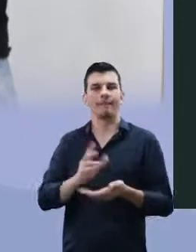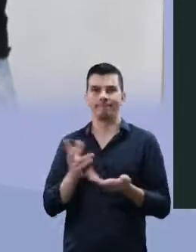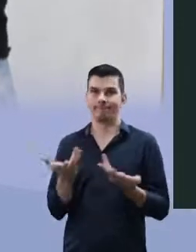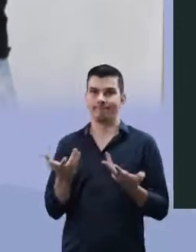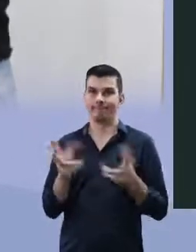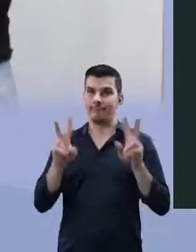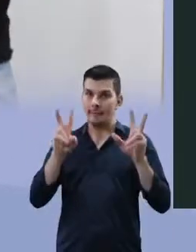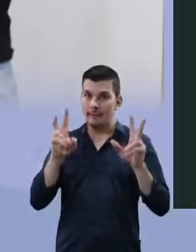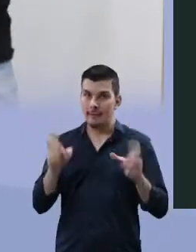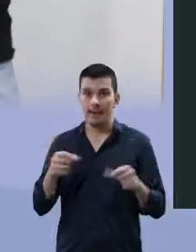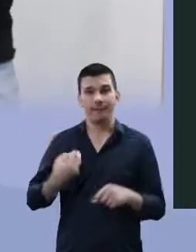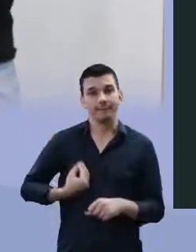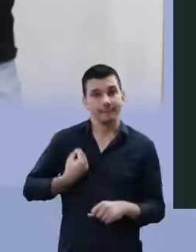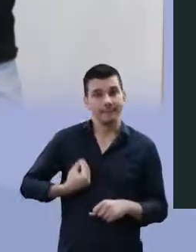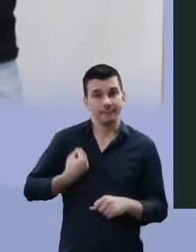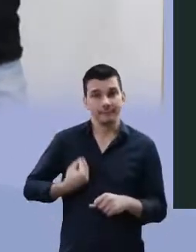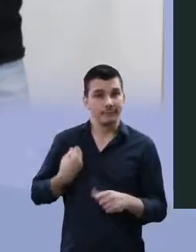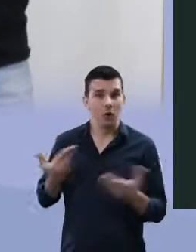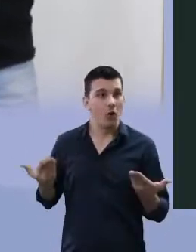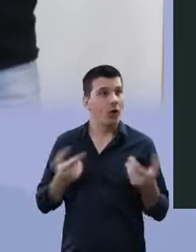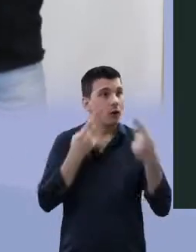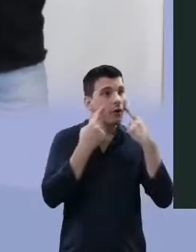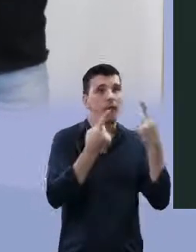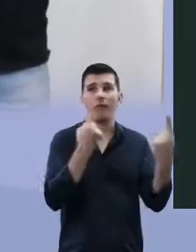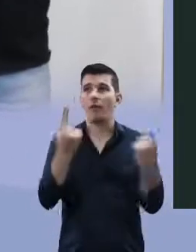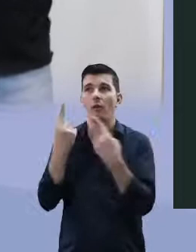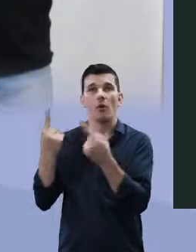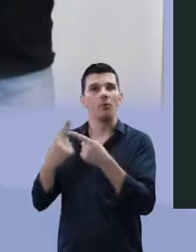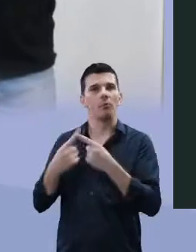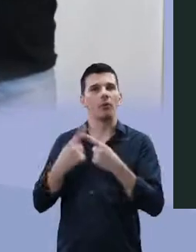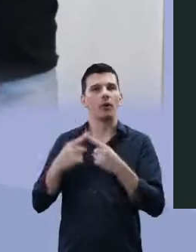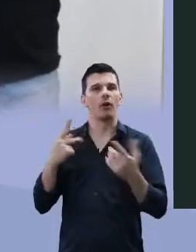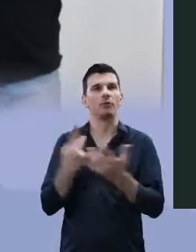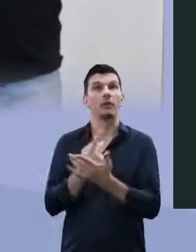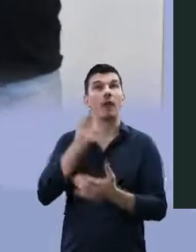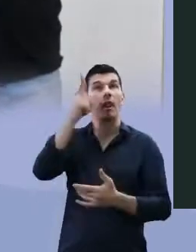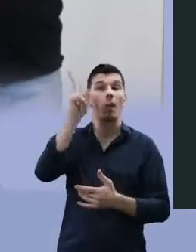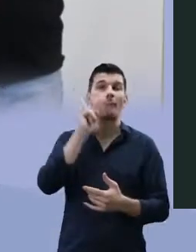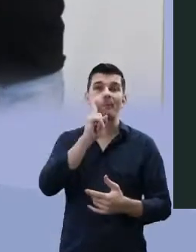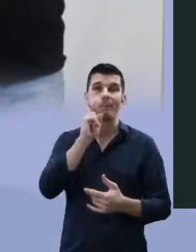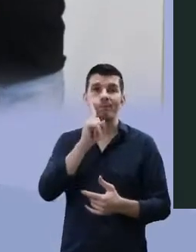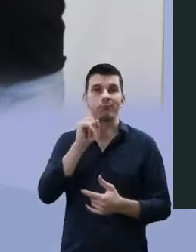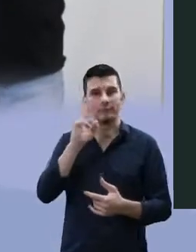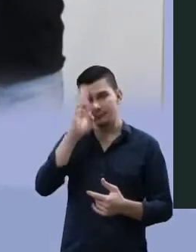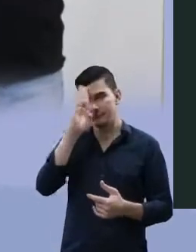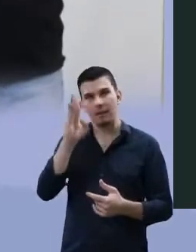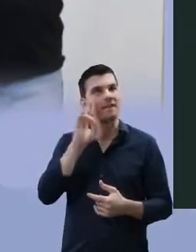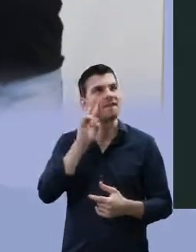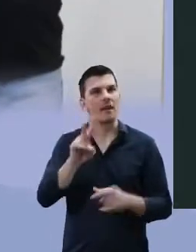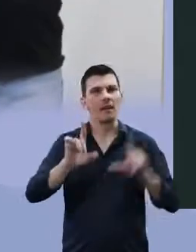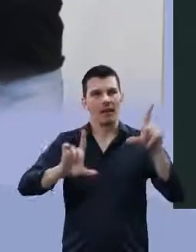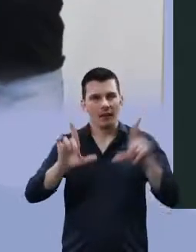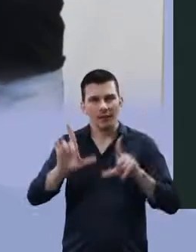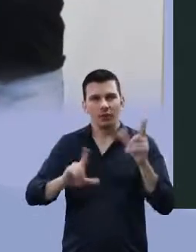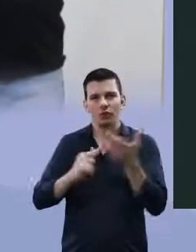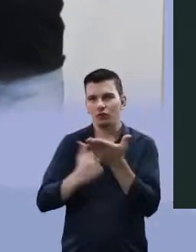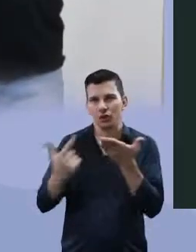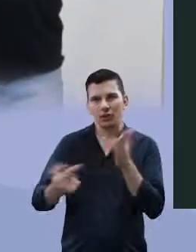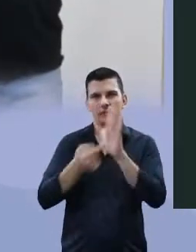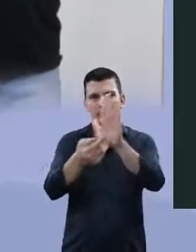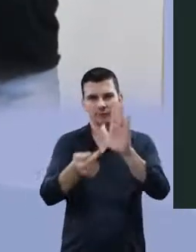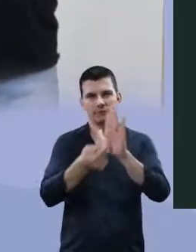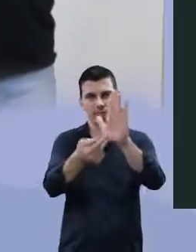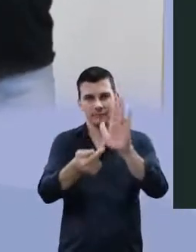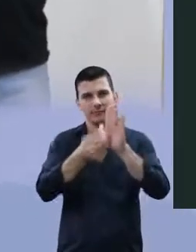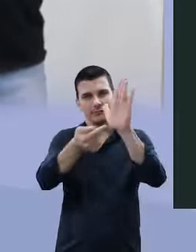um conceito que está em voga, está muito presente hoje por conta dos acontecimentos, principalmente nos Estados Unidos, mas também a gente tem